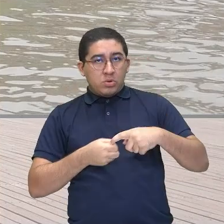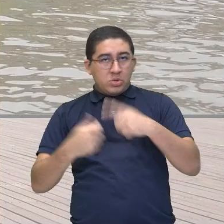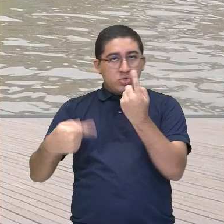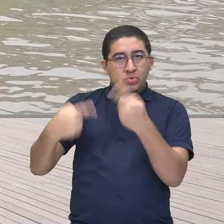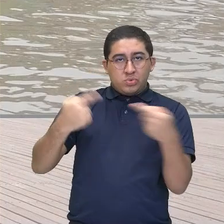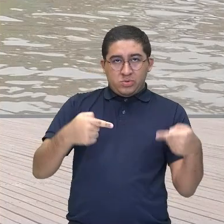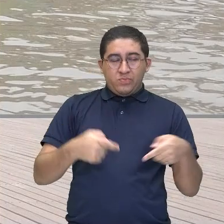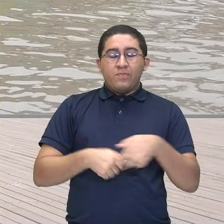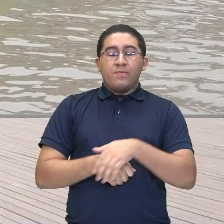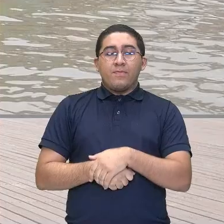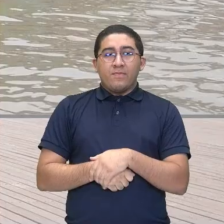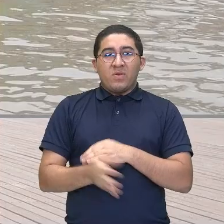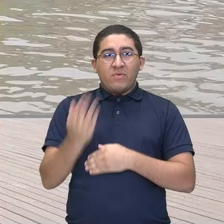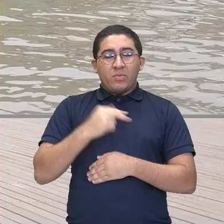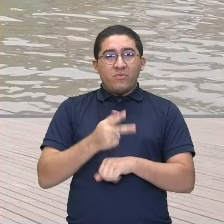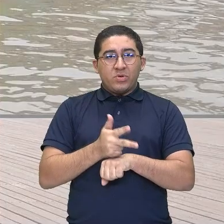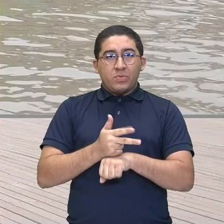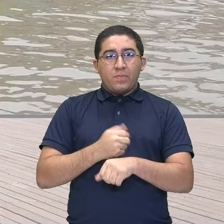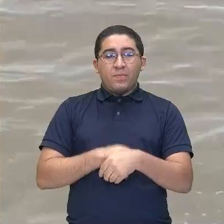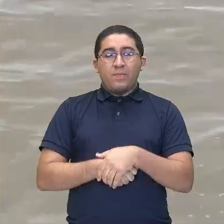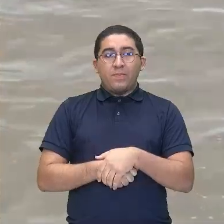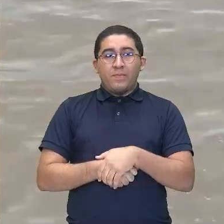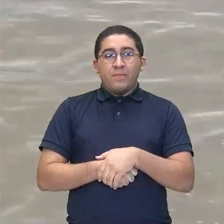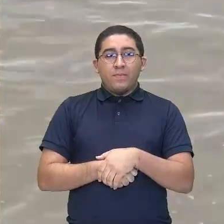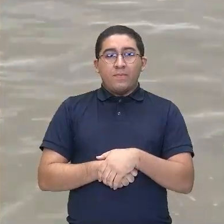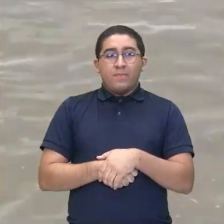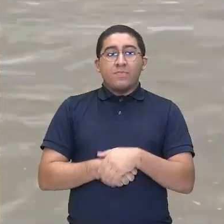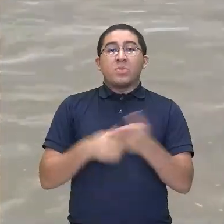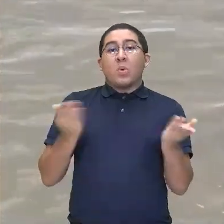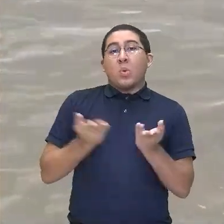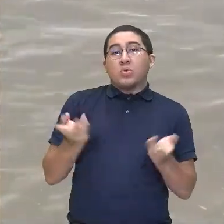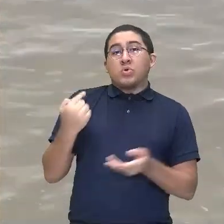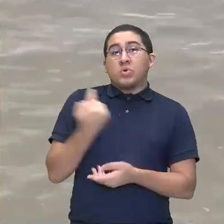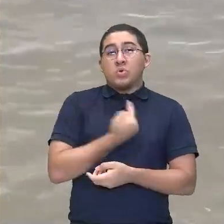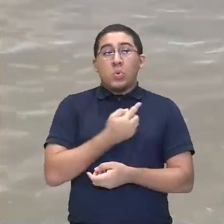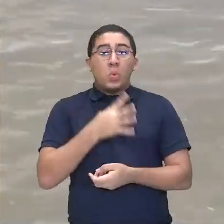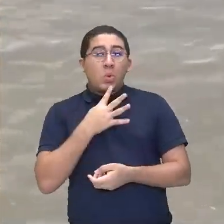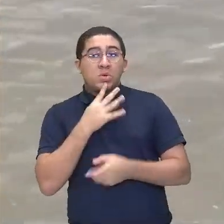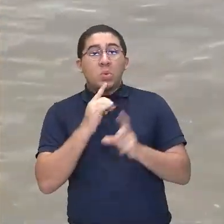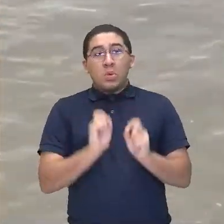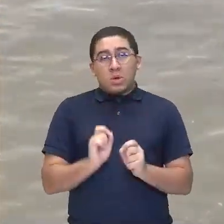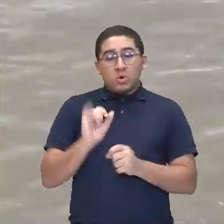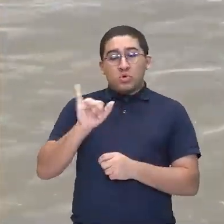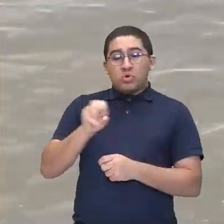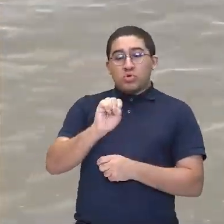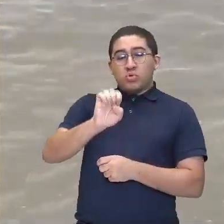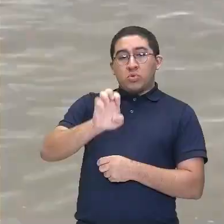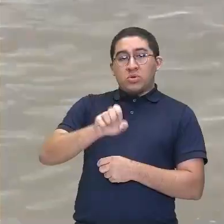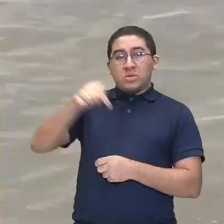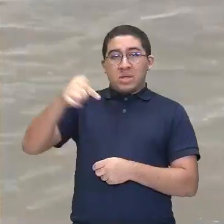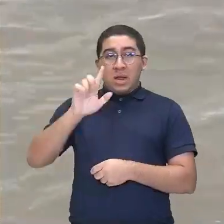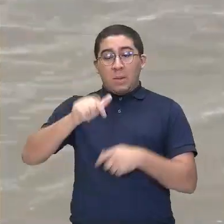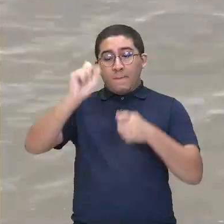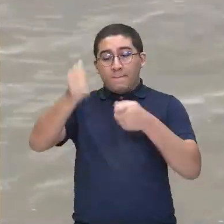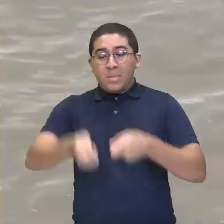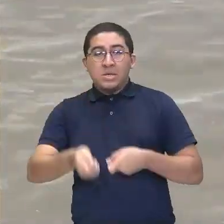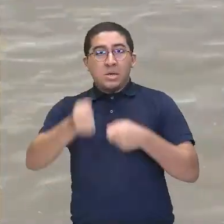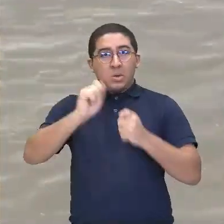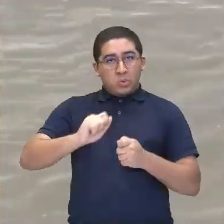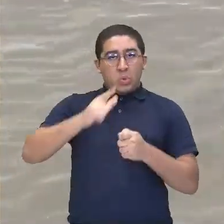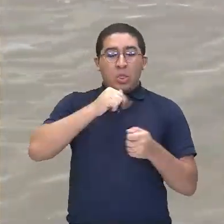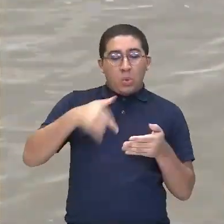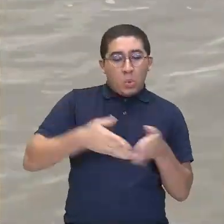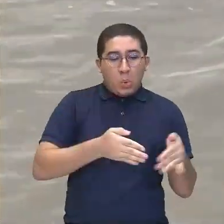nossos comentários. Vamos ao vídeo. Hoje vamos conhecer José da Silva, pescador ribeirinho do